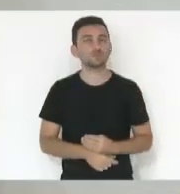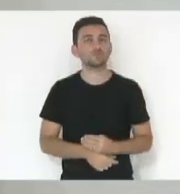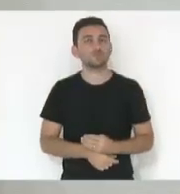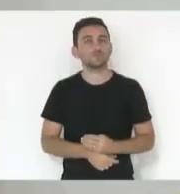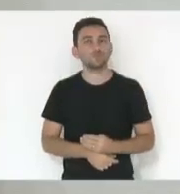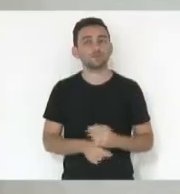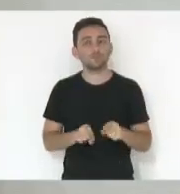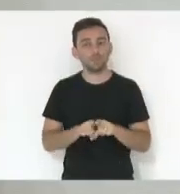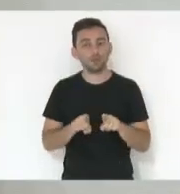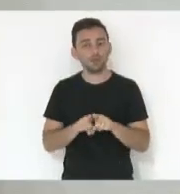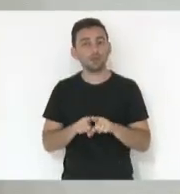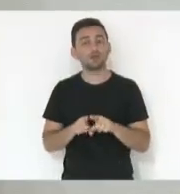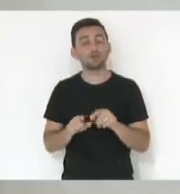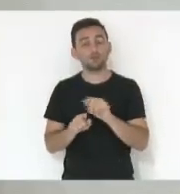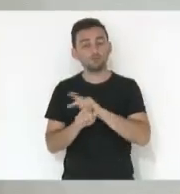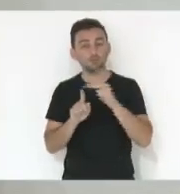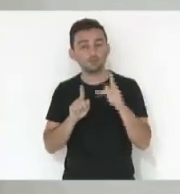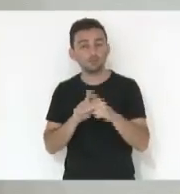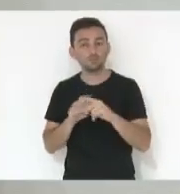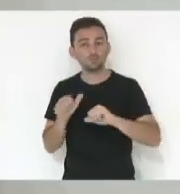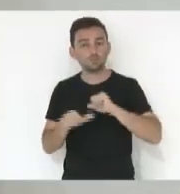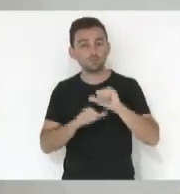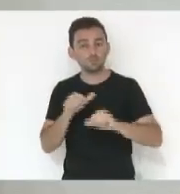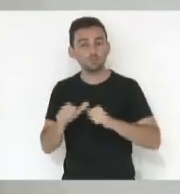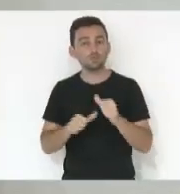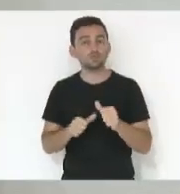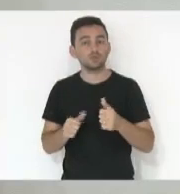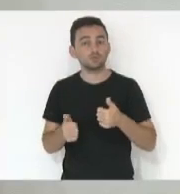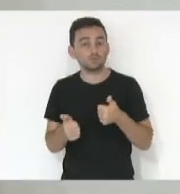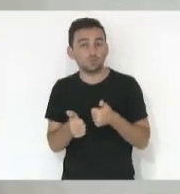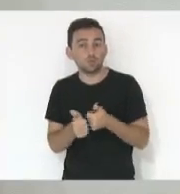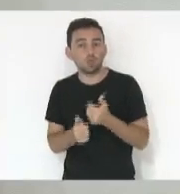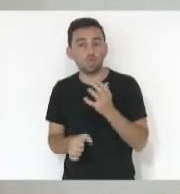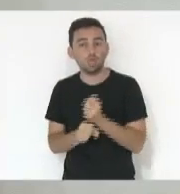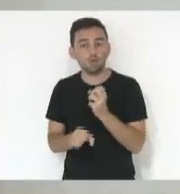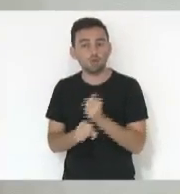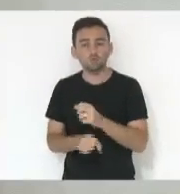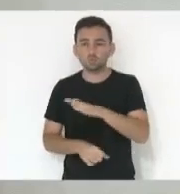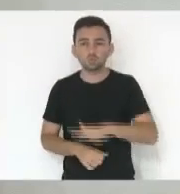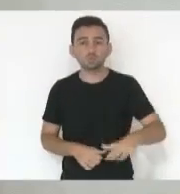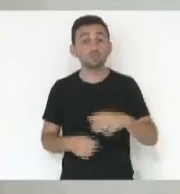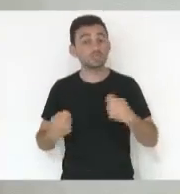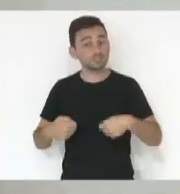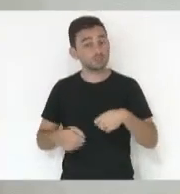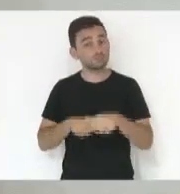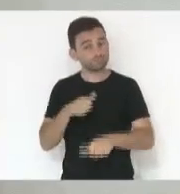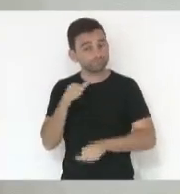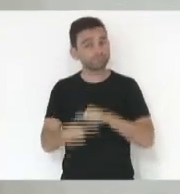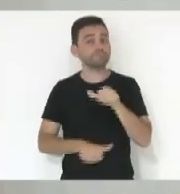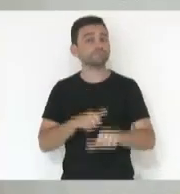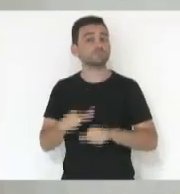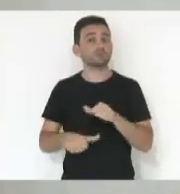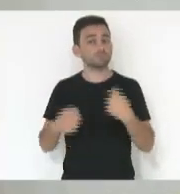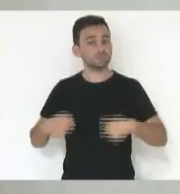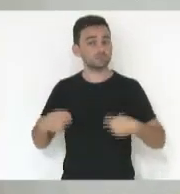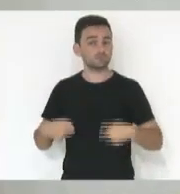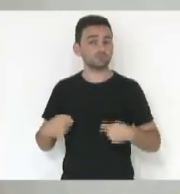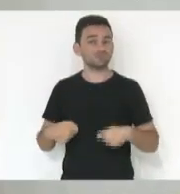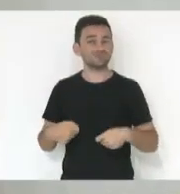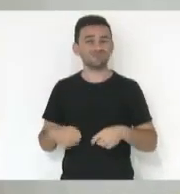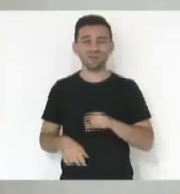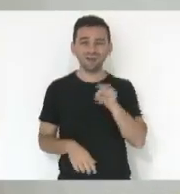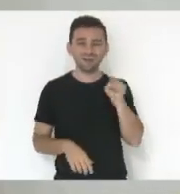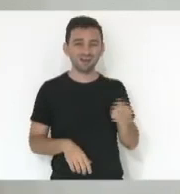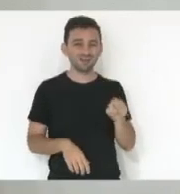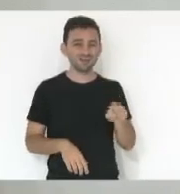previdência também dos Tribunal de Contas. Aí sim nós precisamos fazer uma reforma da Previdência. Agora, em